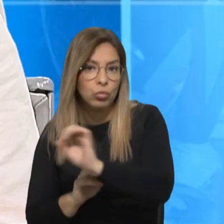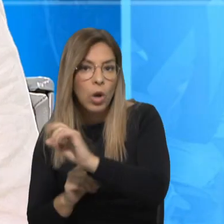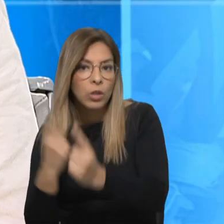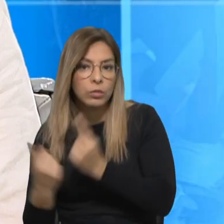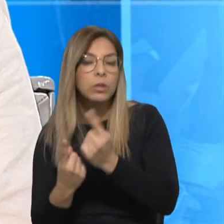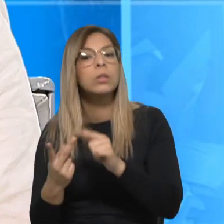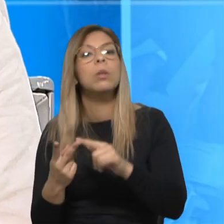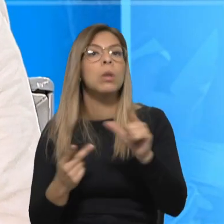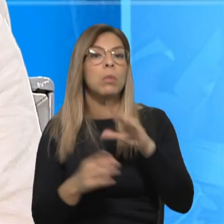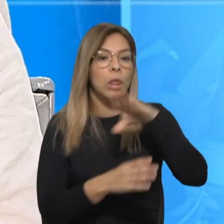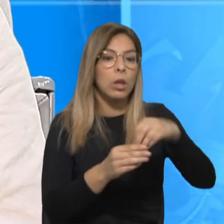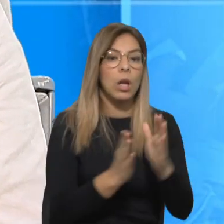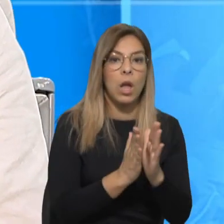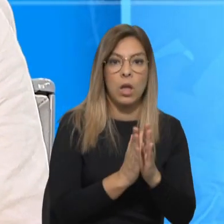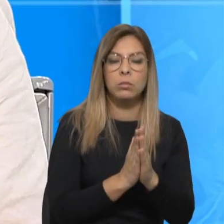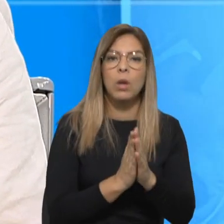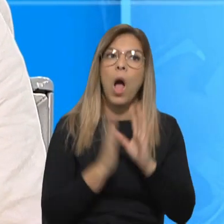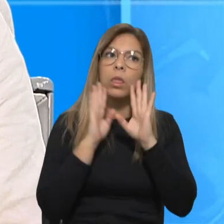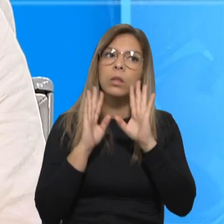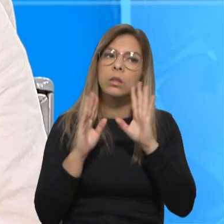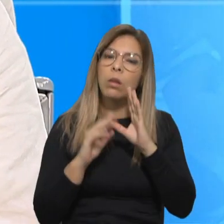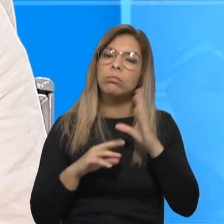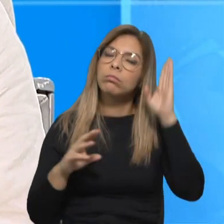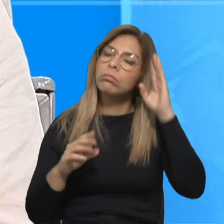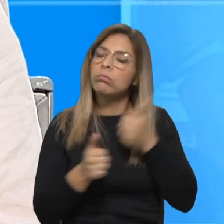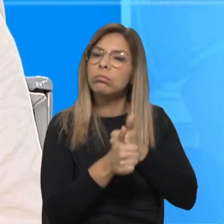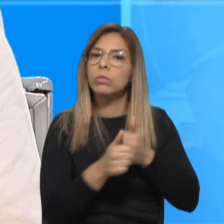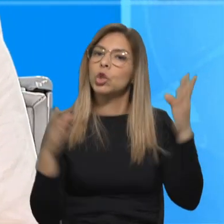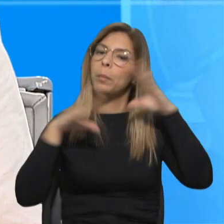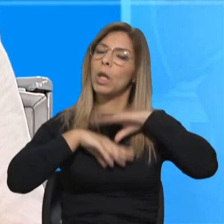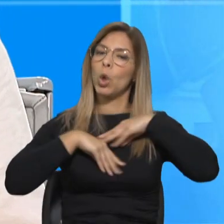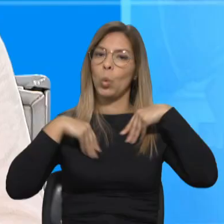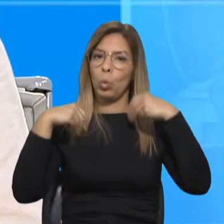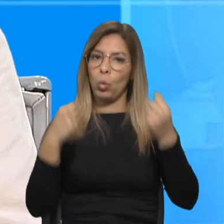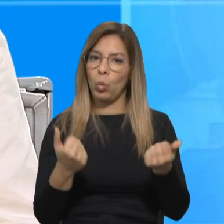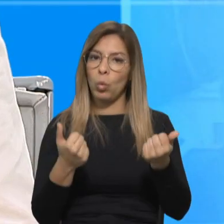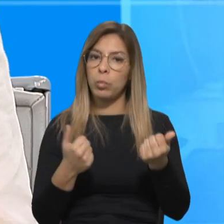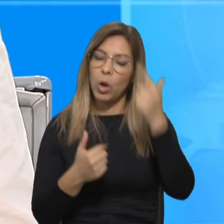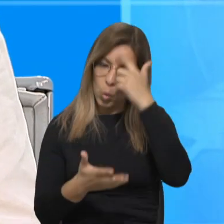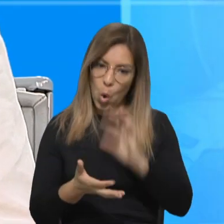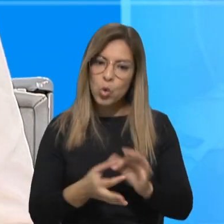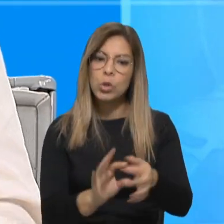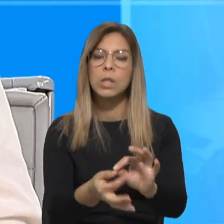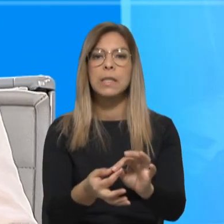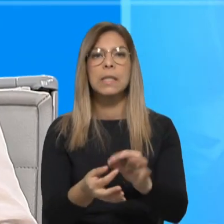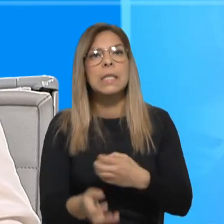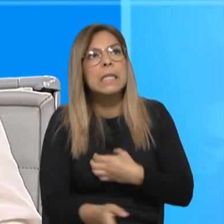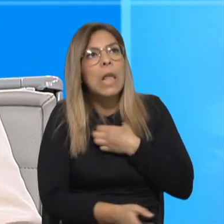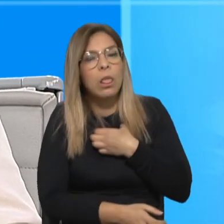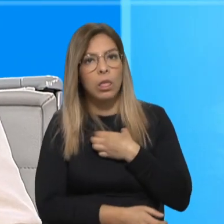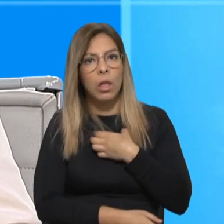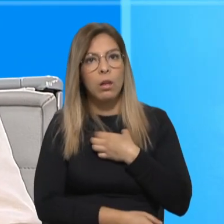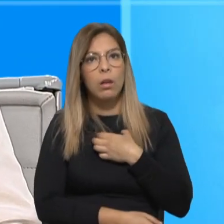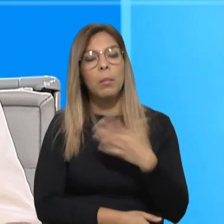da Igreja, estarmos muito, muito atentos ao acompanhamento espiritual. No fundo, à questão do sentido. Podemos voltar outra vez à